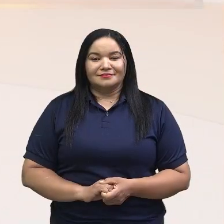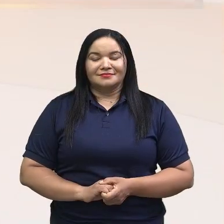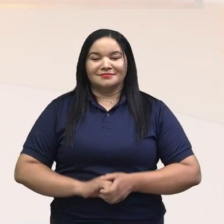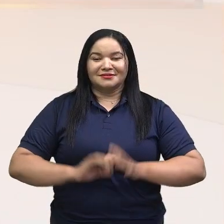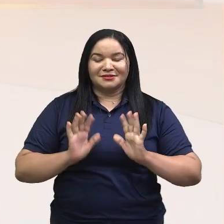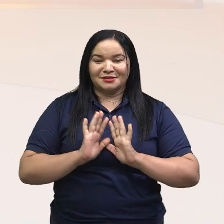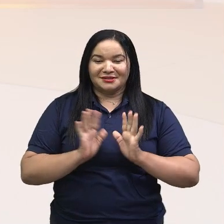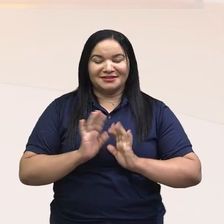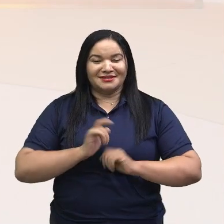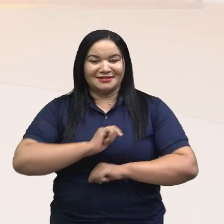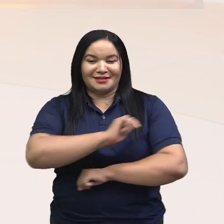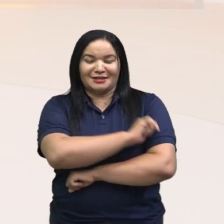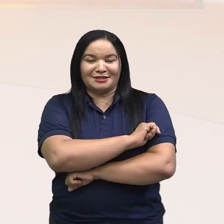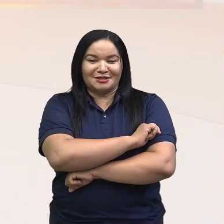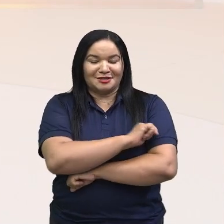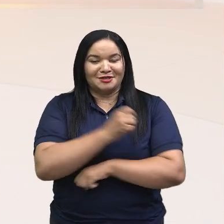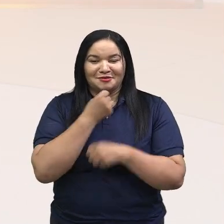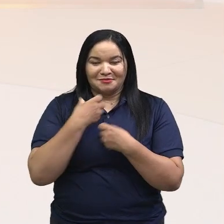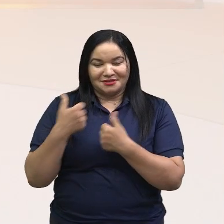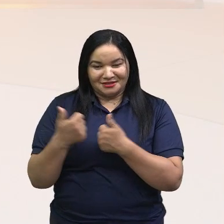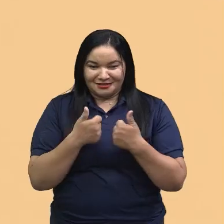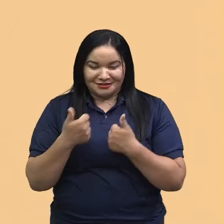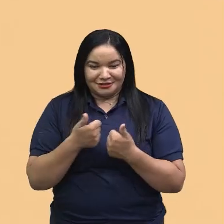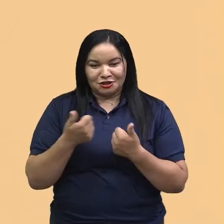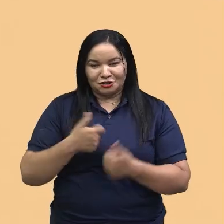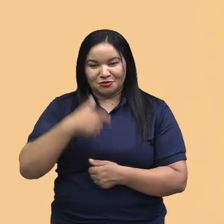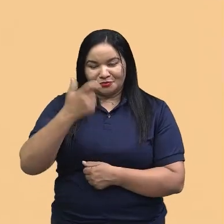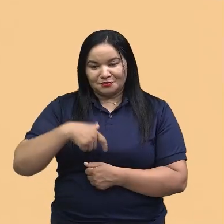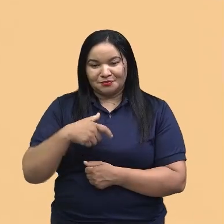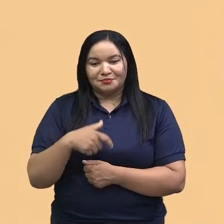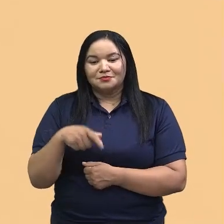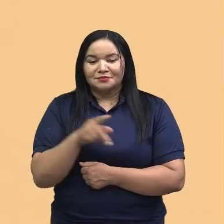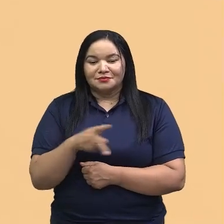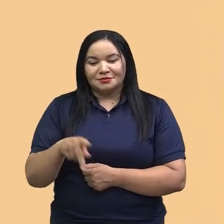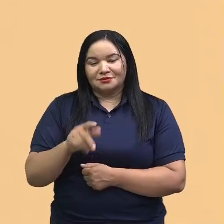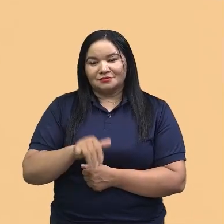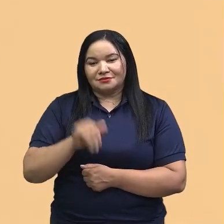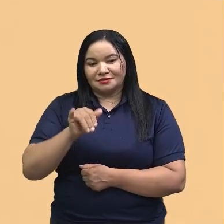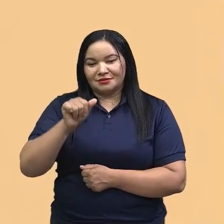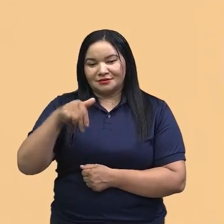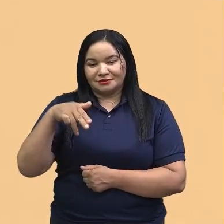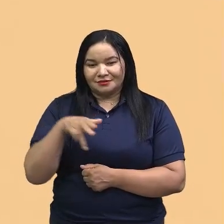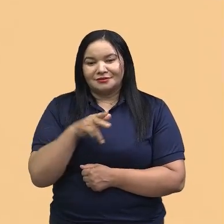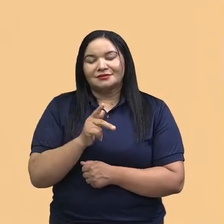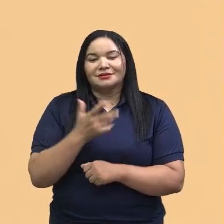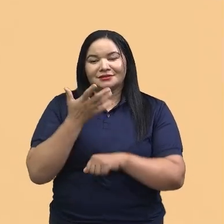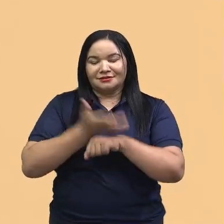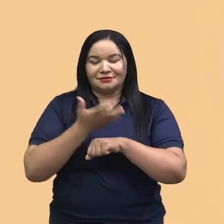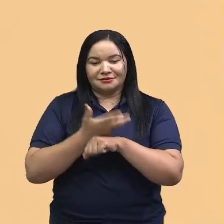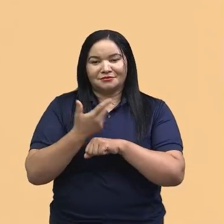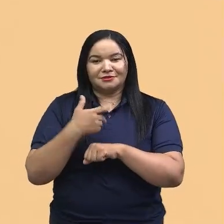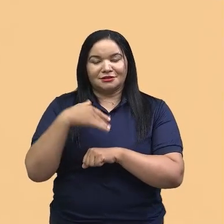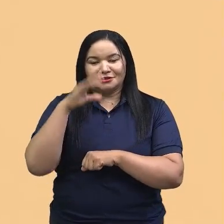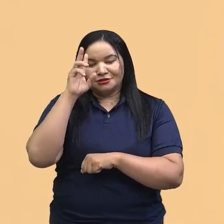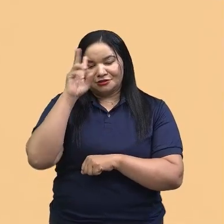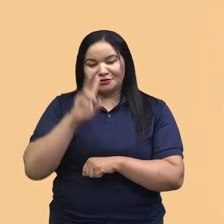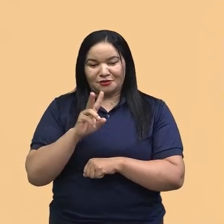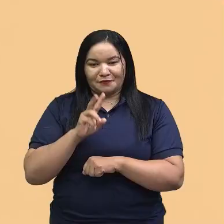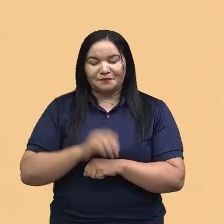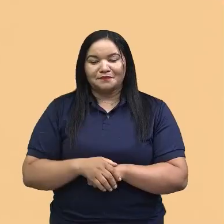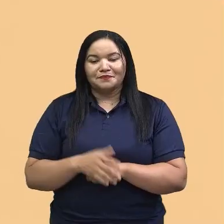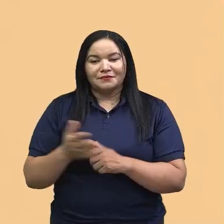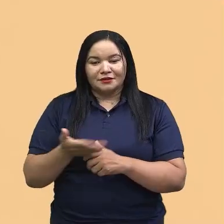Olá, queridos alunos, tudo bem com vocês? Eu sou o professor Ian Souto, daquele que é o melhor componente, o componente de